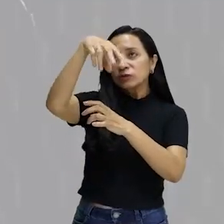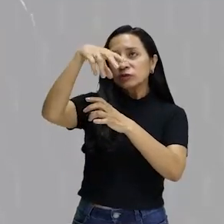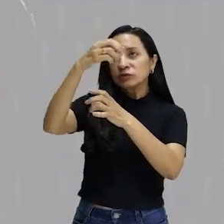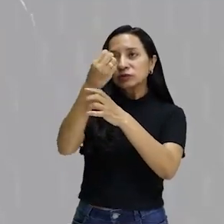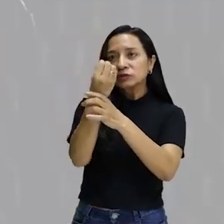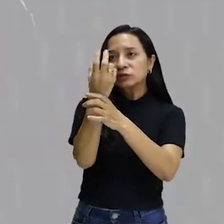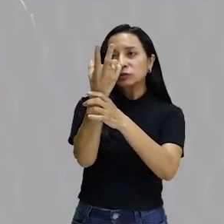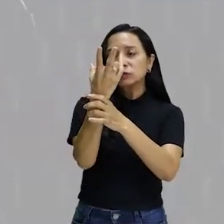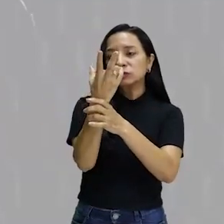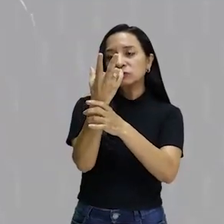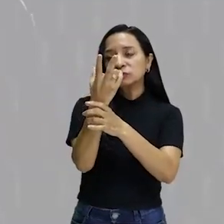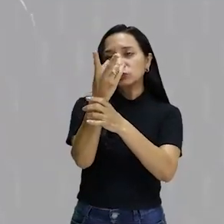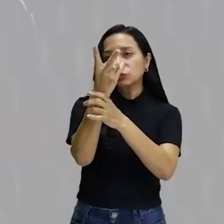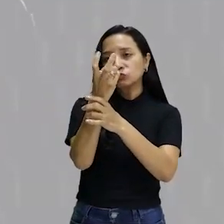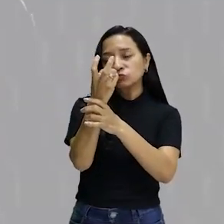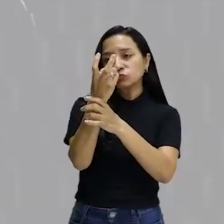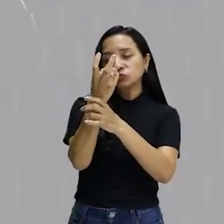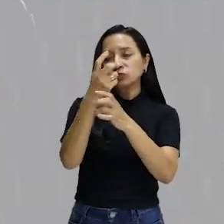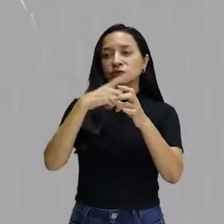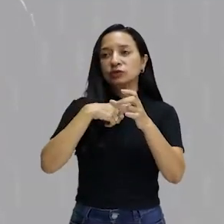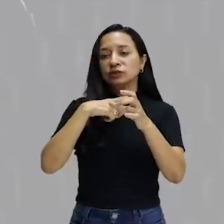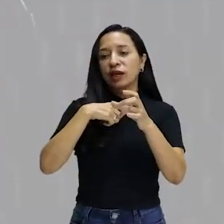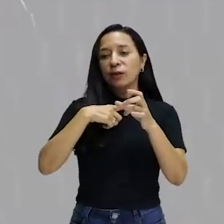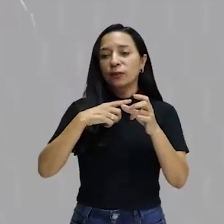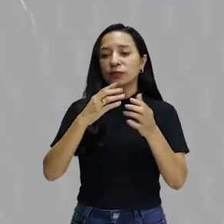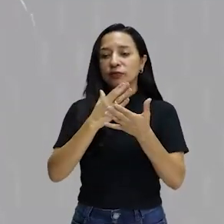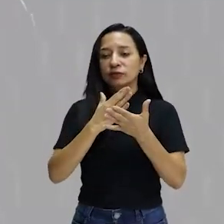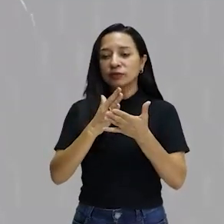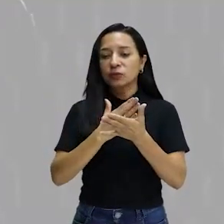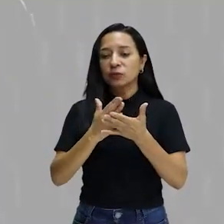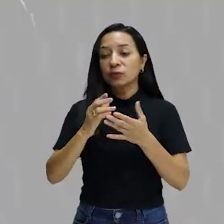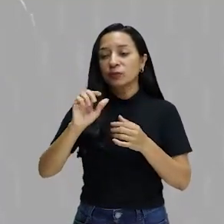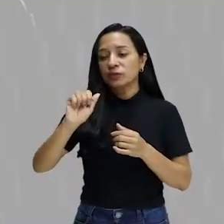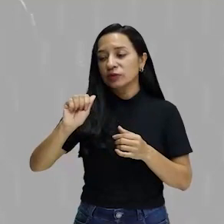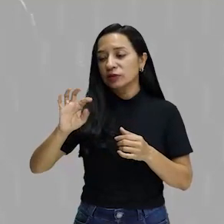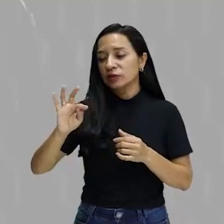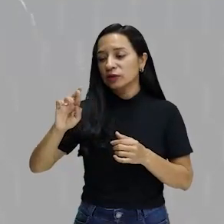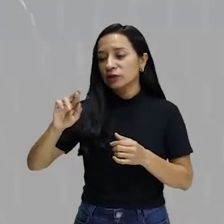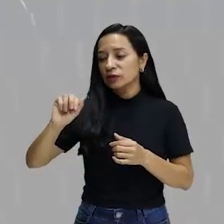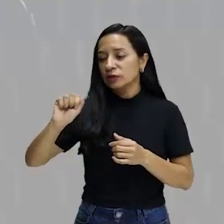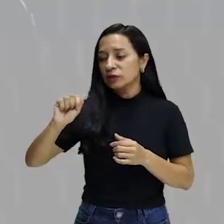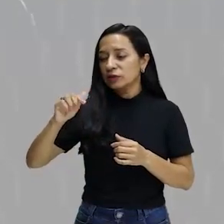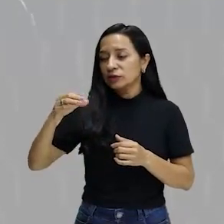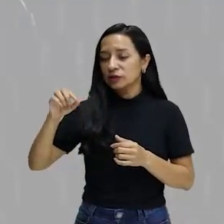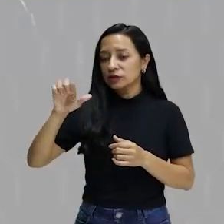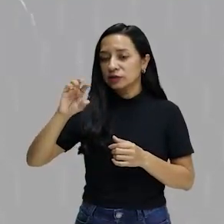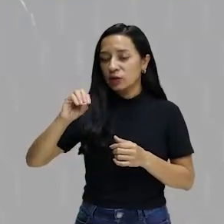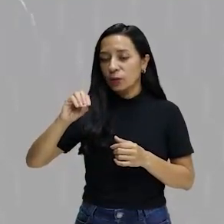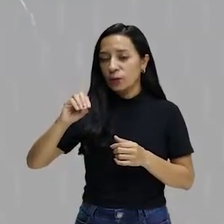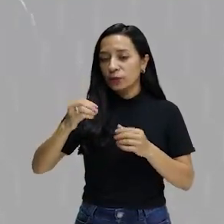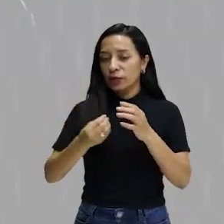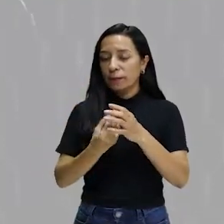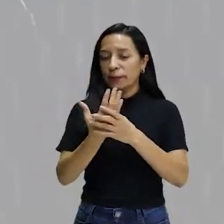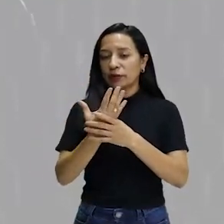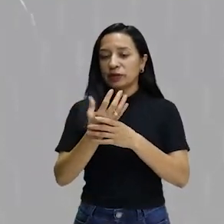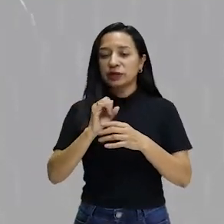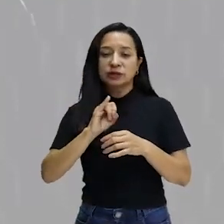luz. Consequentemente, nós temos também a atração da planta. E se essa planta ela crescer,